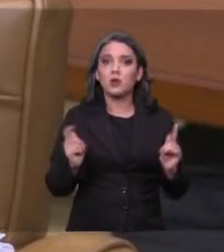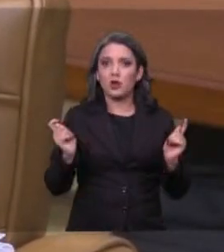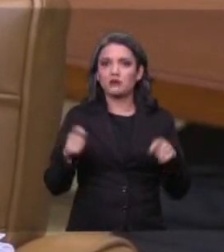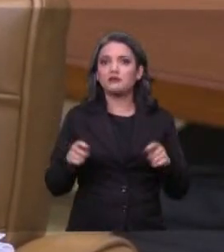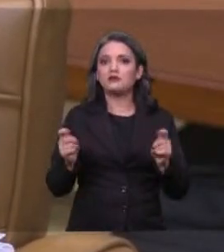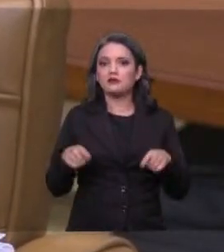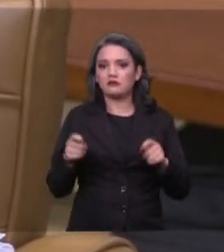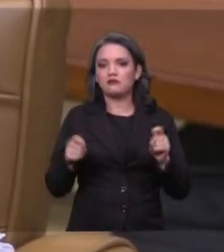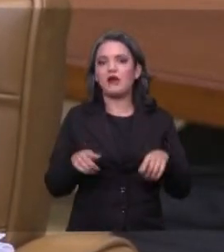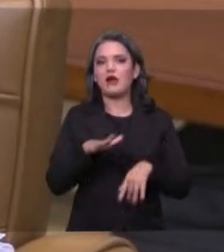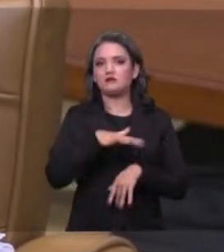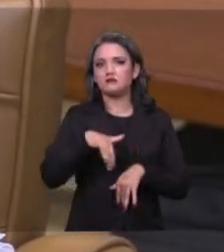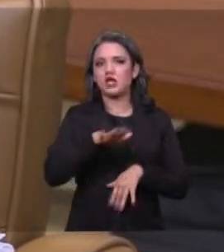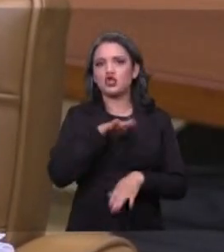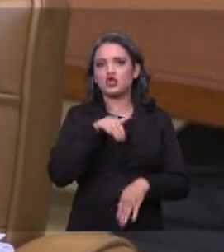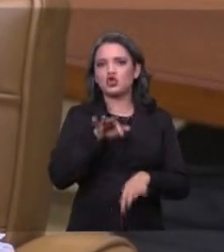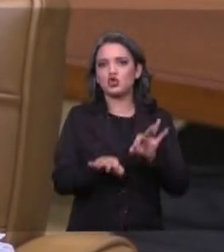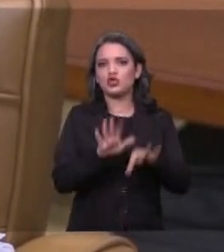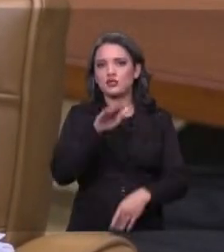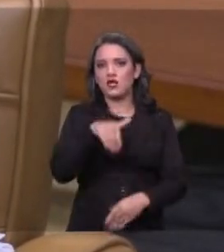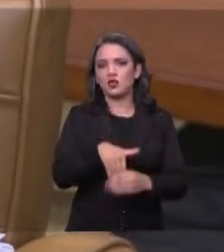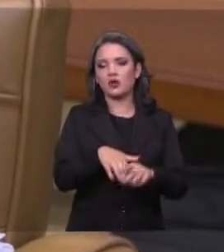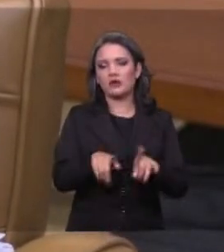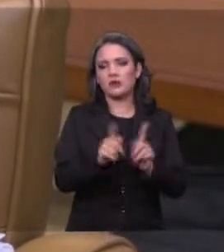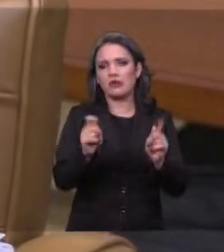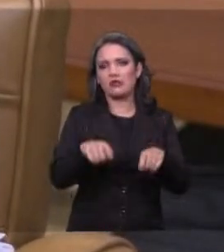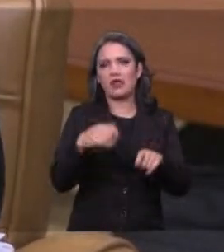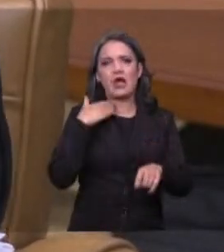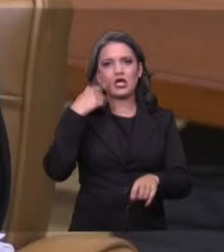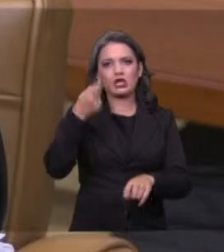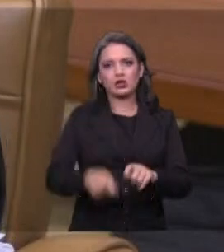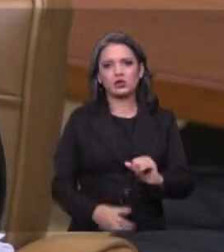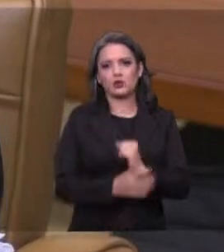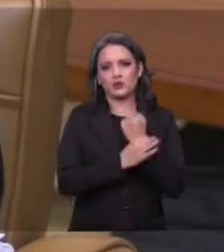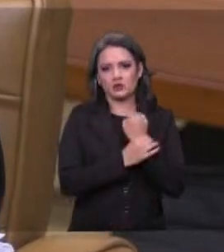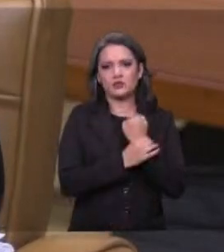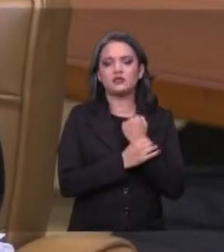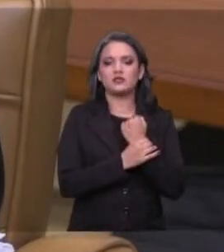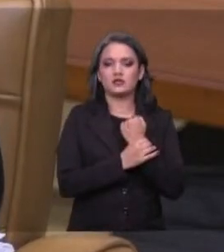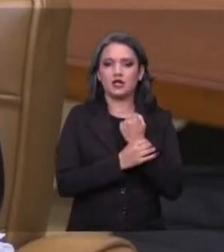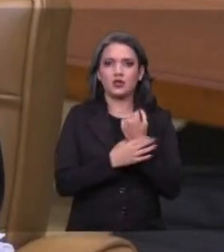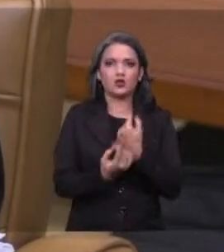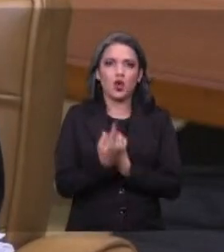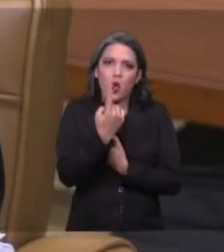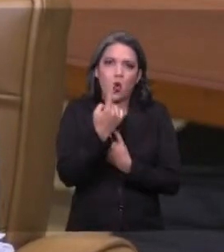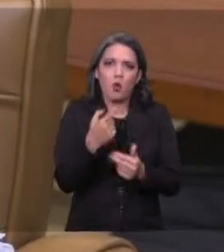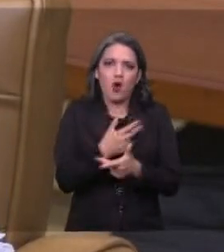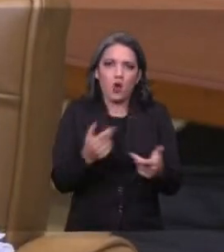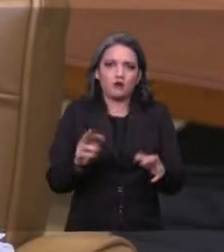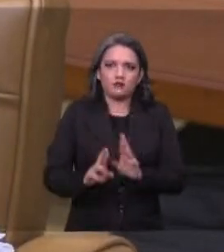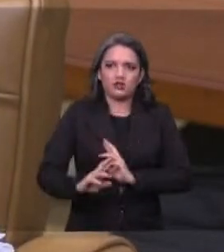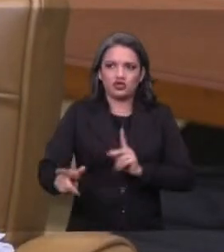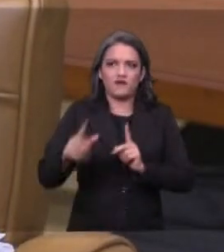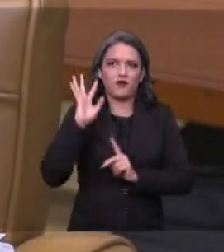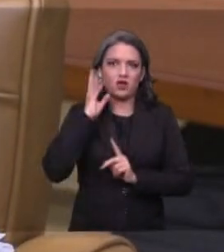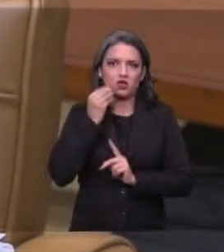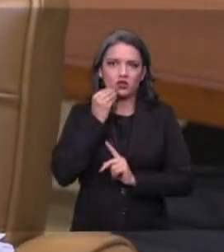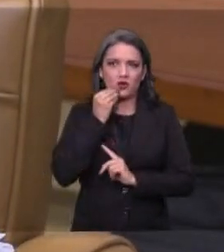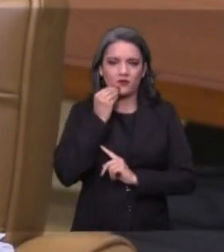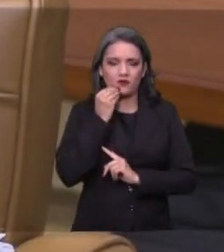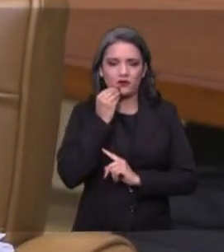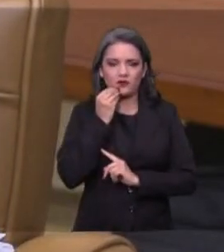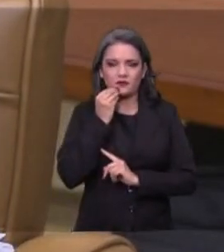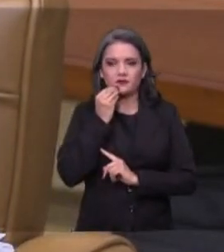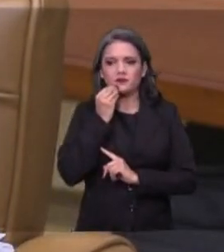também a Justiça Eleitoral ou juízo das garantias. Então, a minha única divergência em relação ao